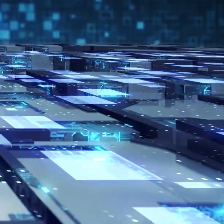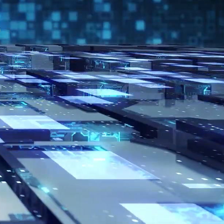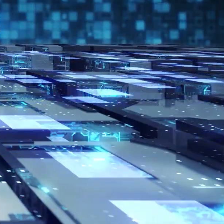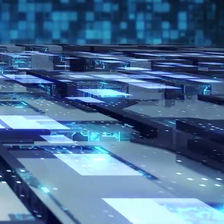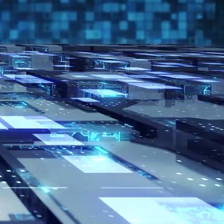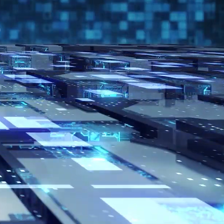Legenda Adriana